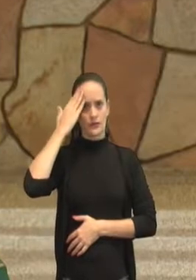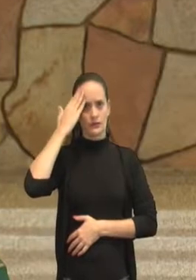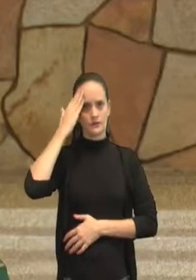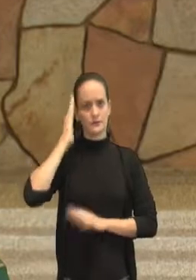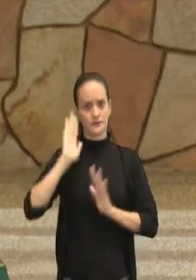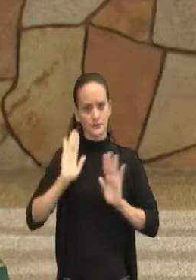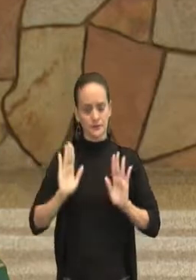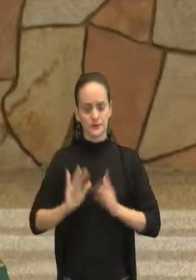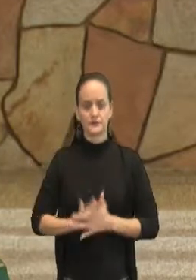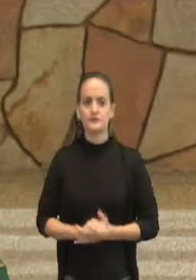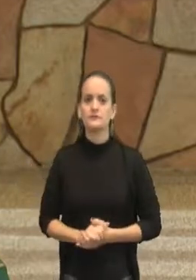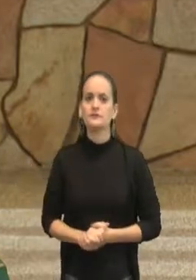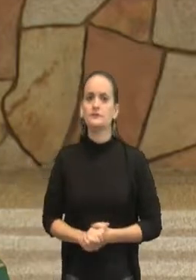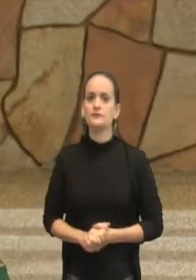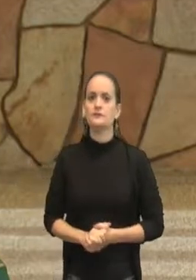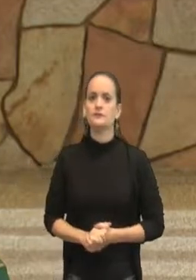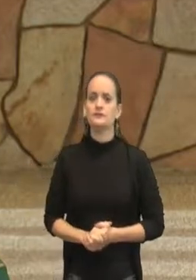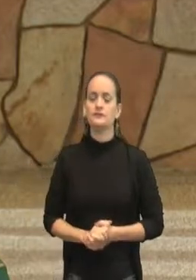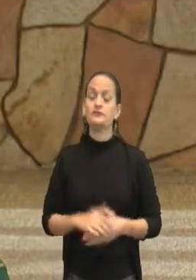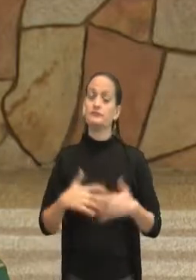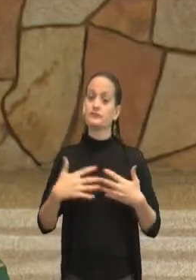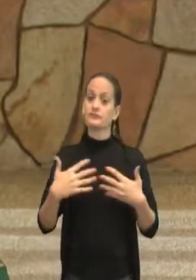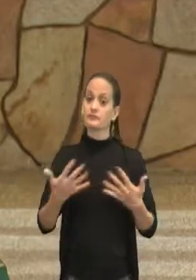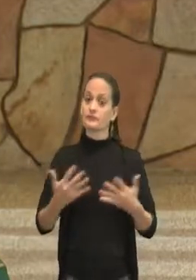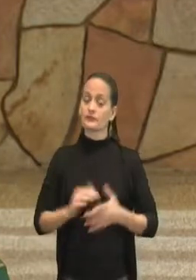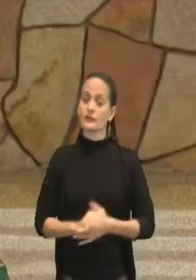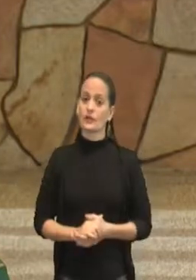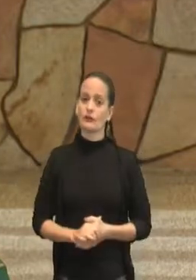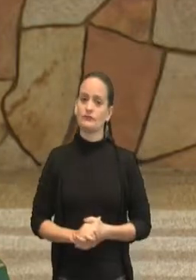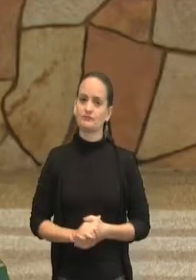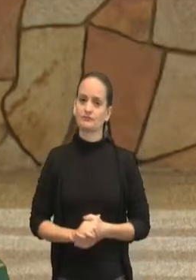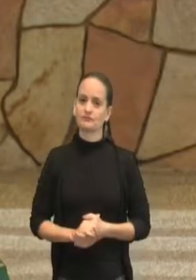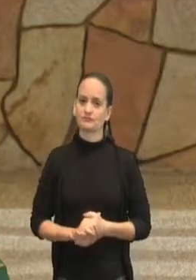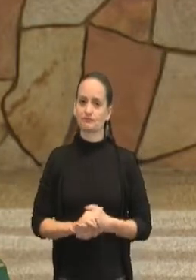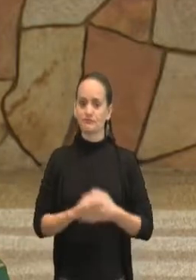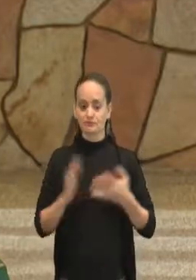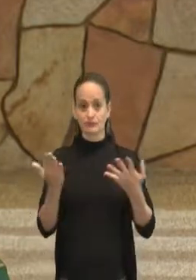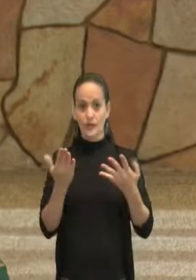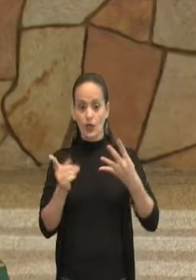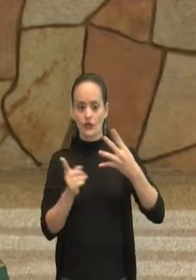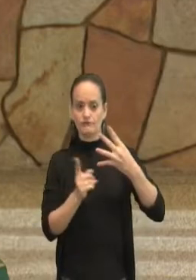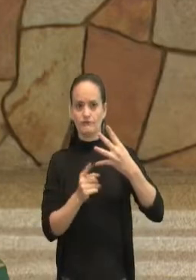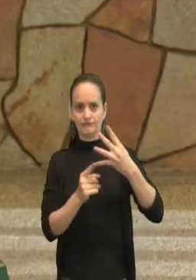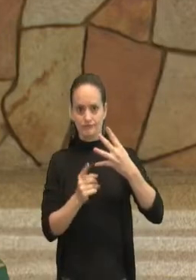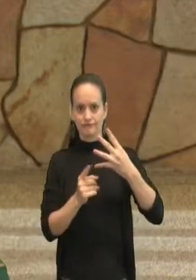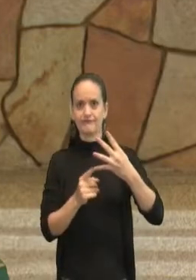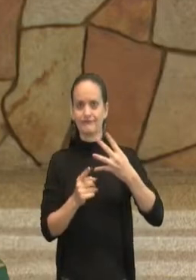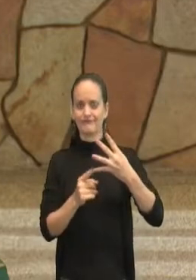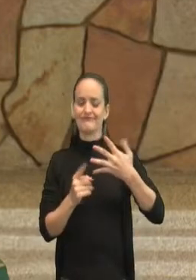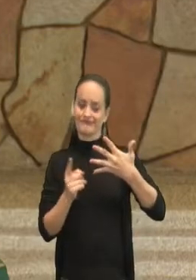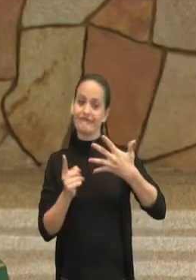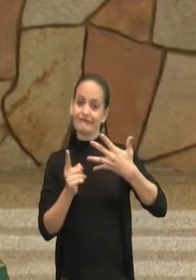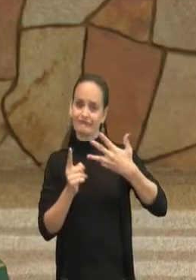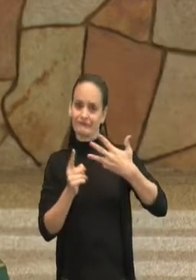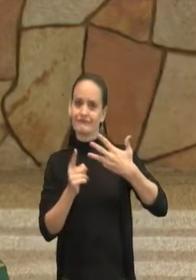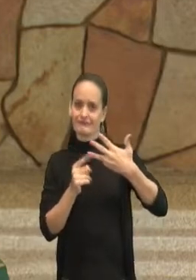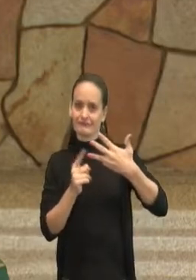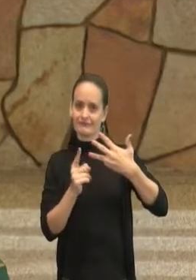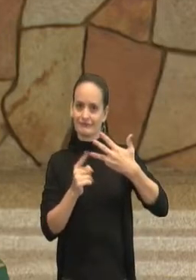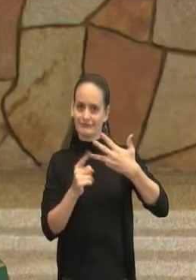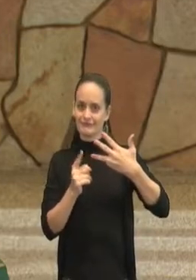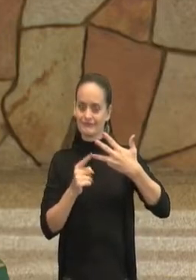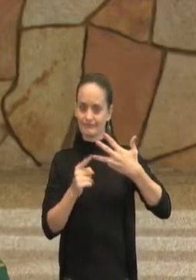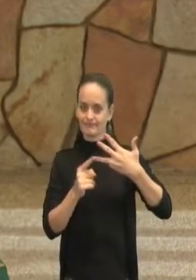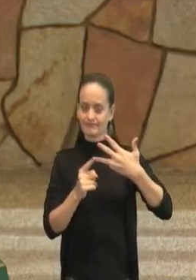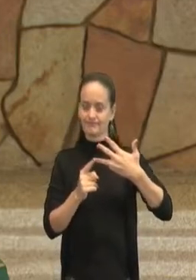escolhidos. Nós vamos então para a nossa quarta etapa, ou seja, a nossa quarta palavra, o